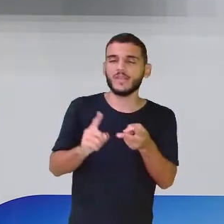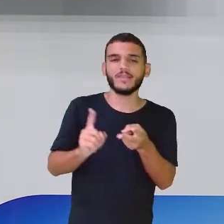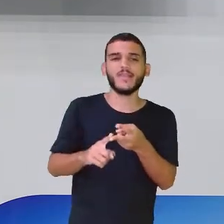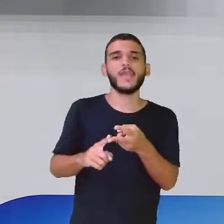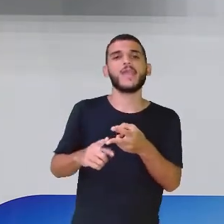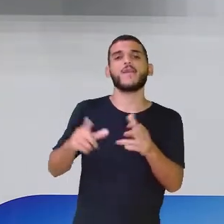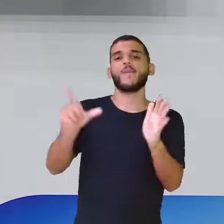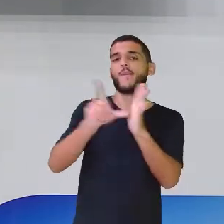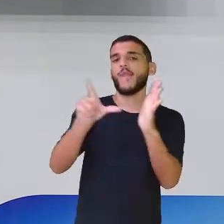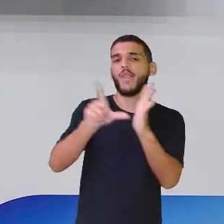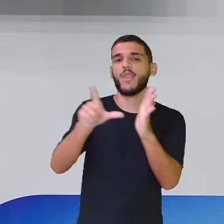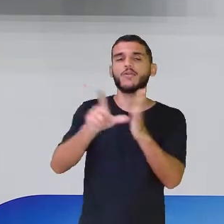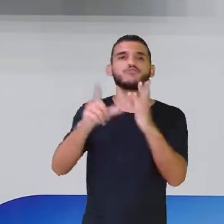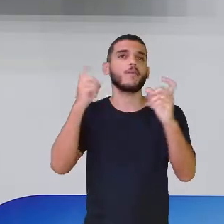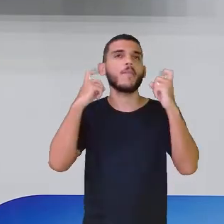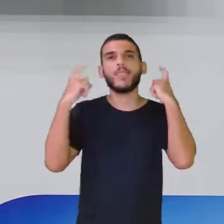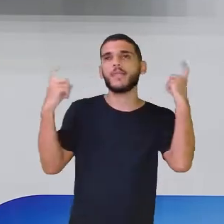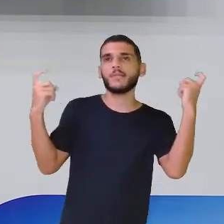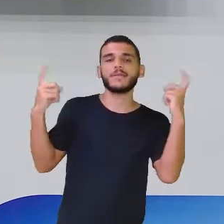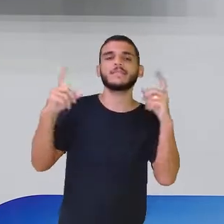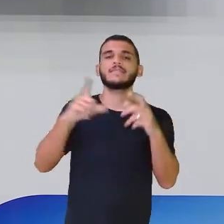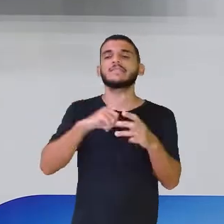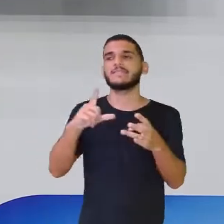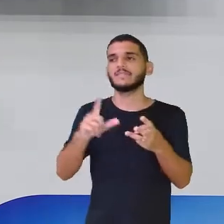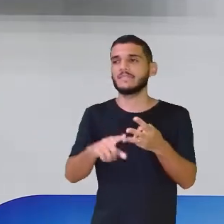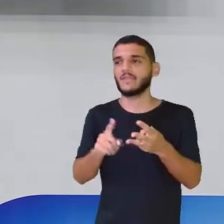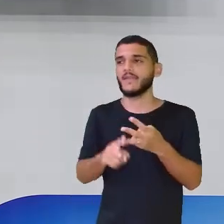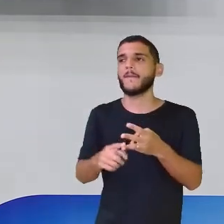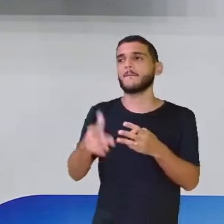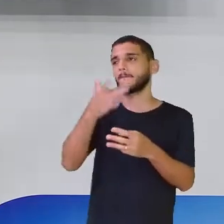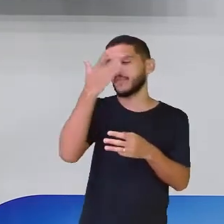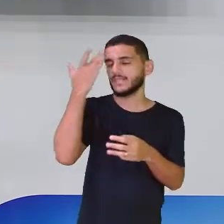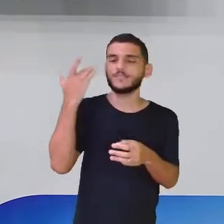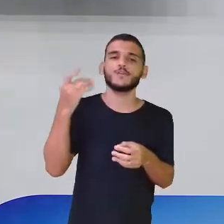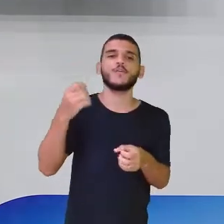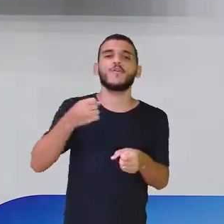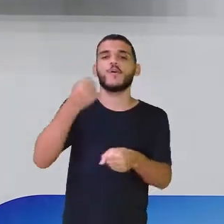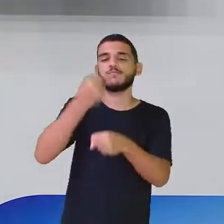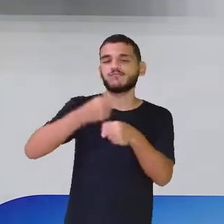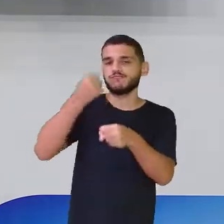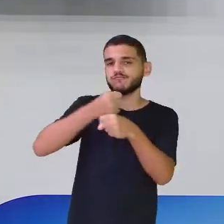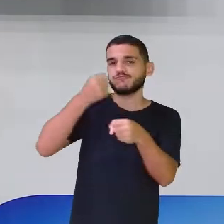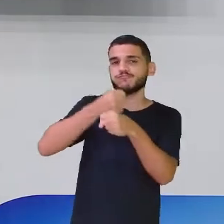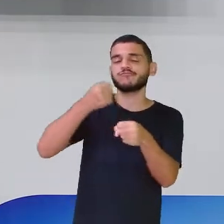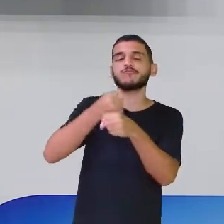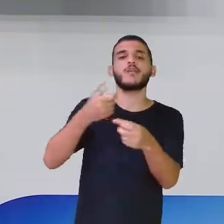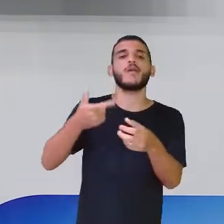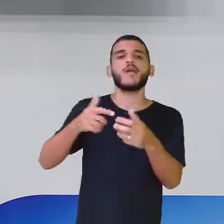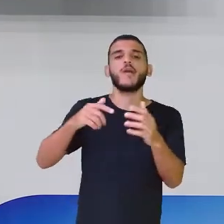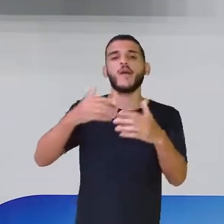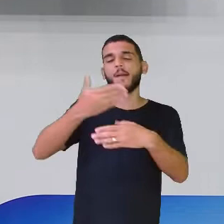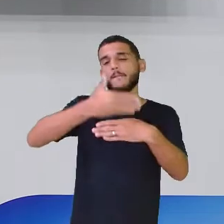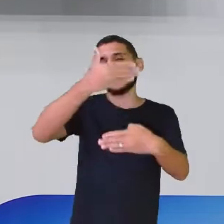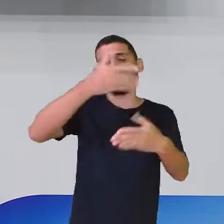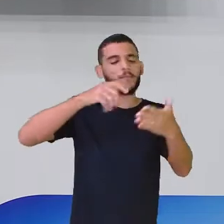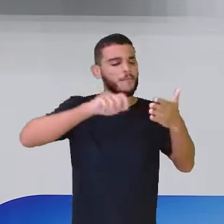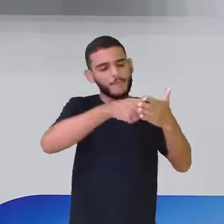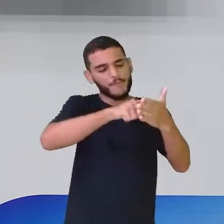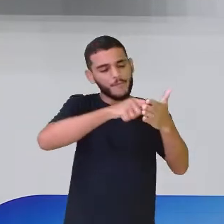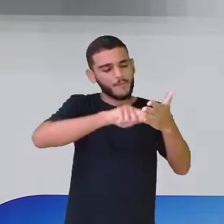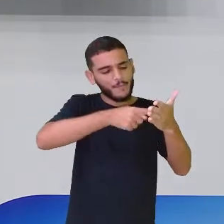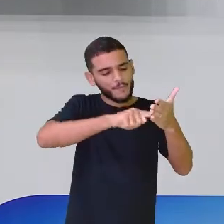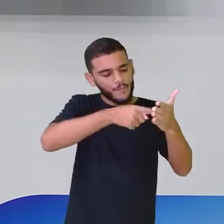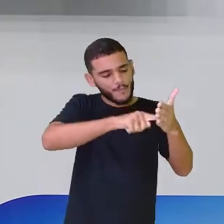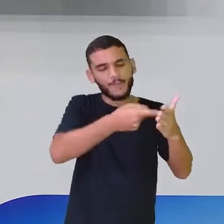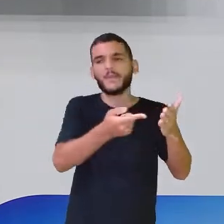tocando propaganda, eu tenho alguém que tá fazendo uma reforma na loja do lado, furando a parede, eu tenho alguém que viu um